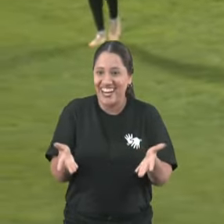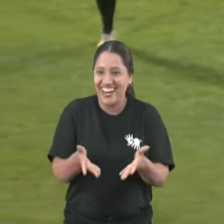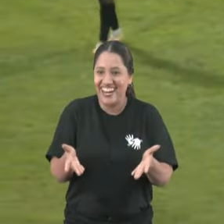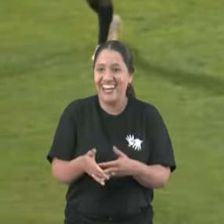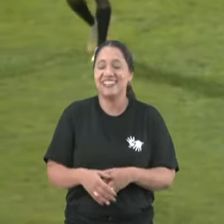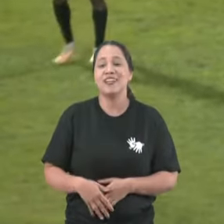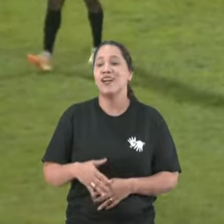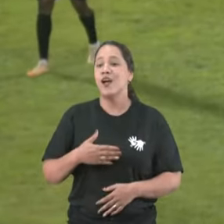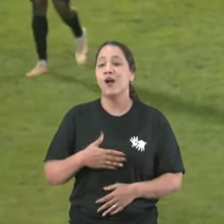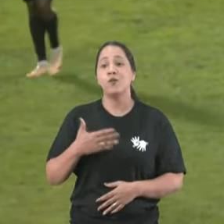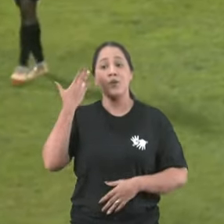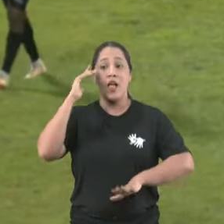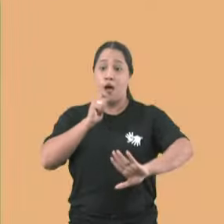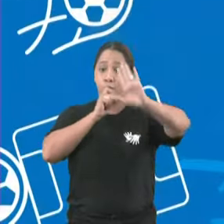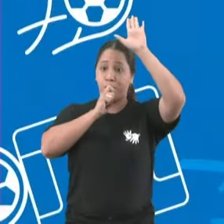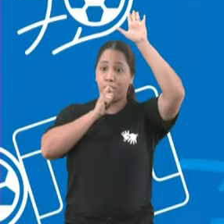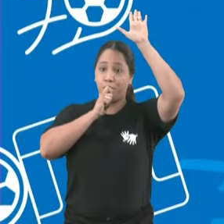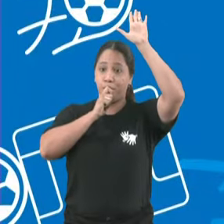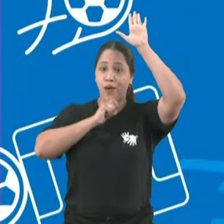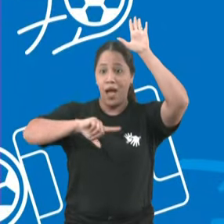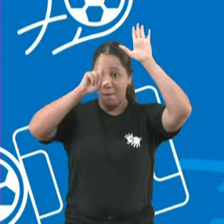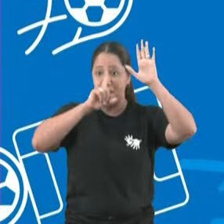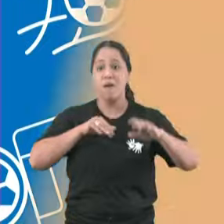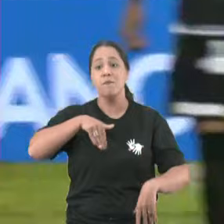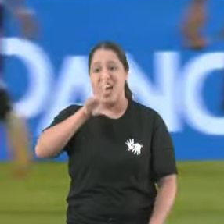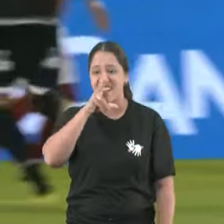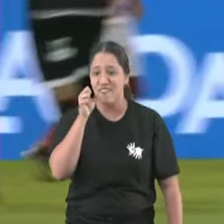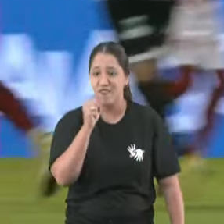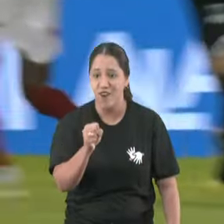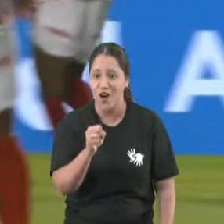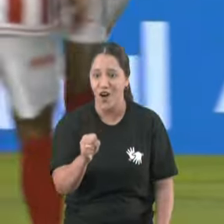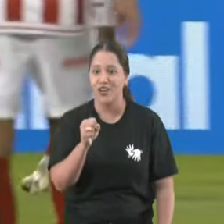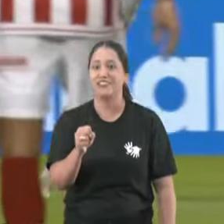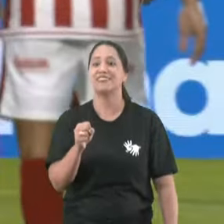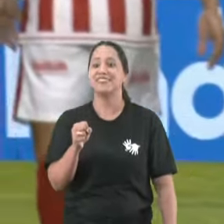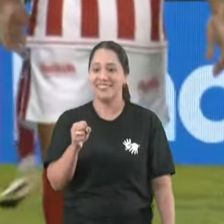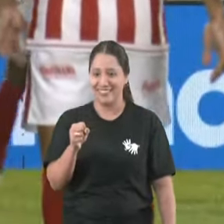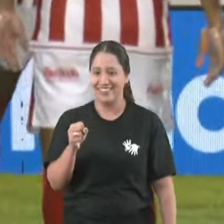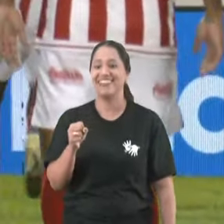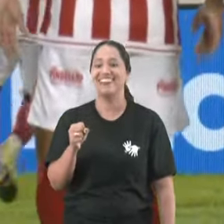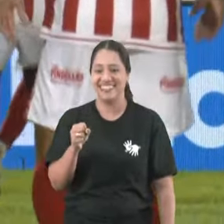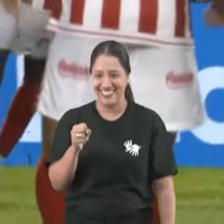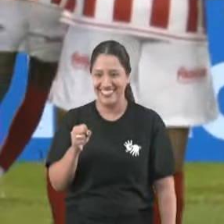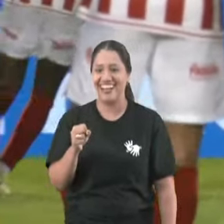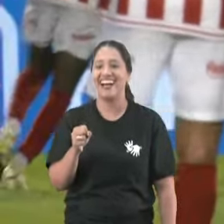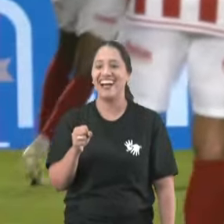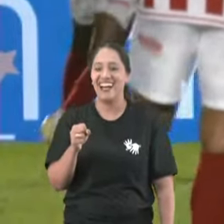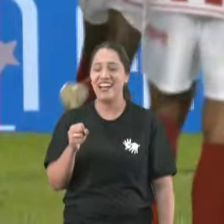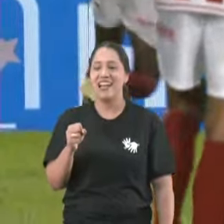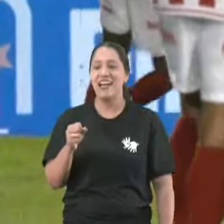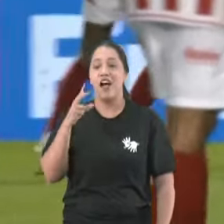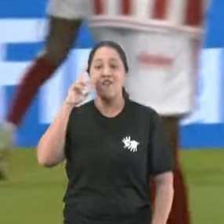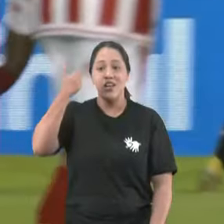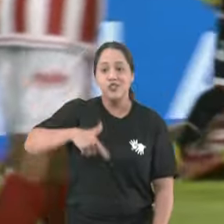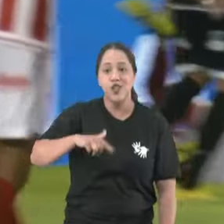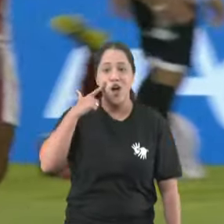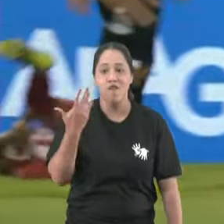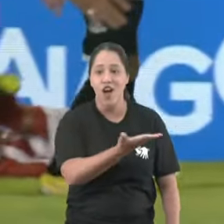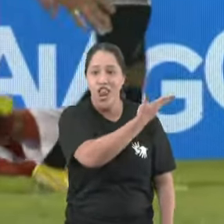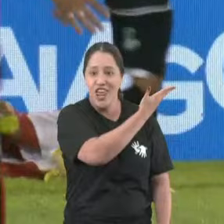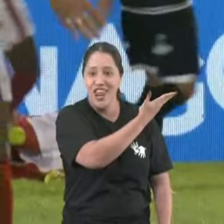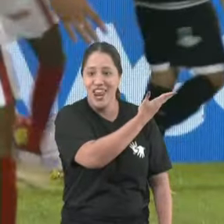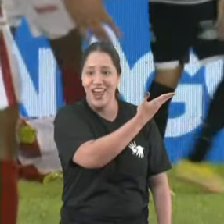no entender da arbitragem, uma jogada mais forte do Kellington no Jorginho, você vai ver comigo no replay.